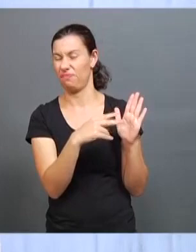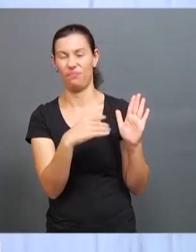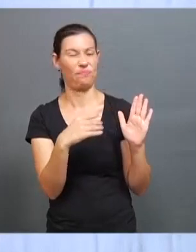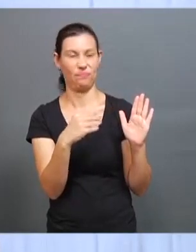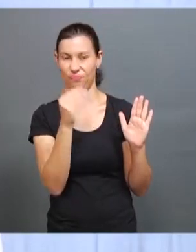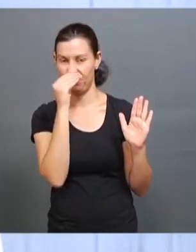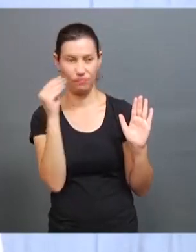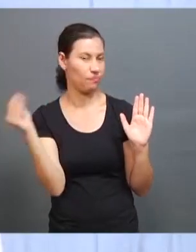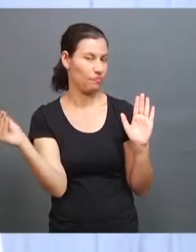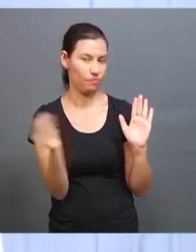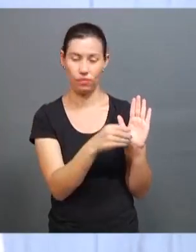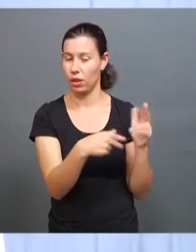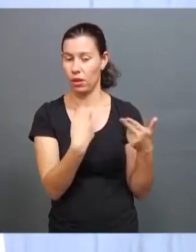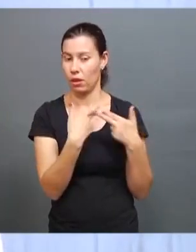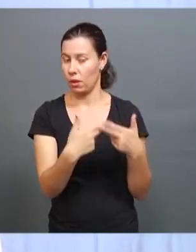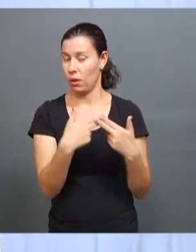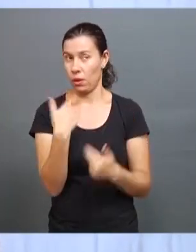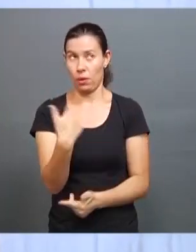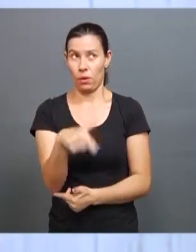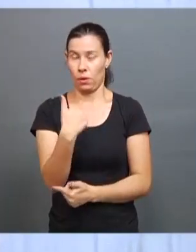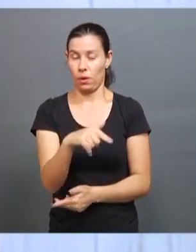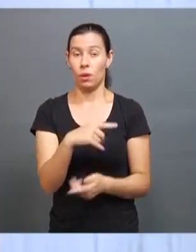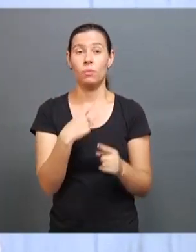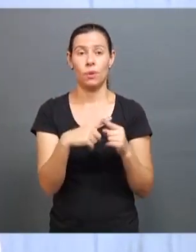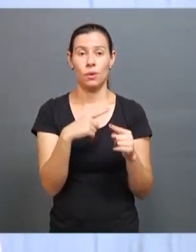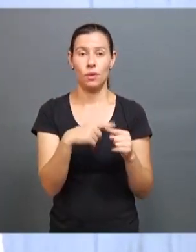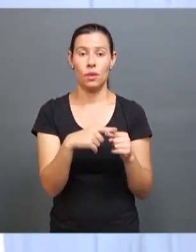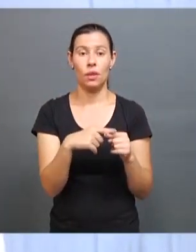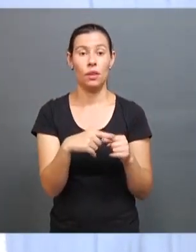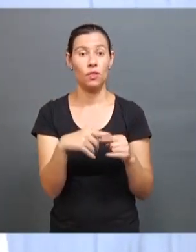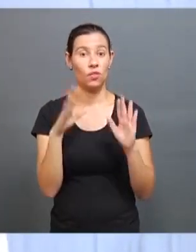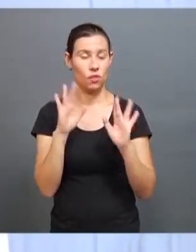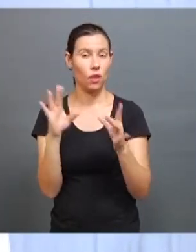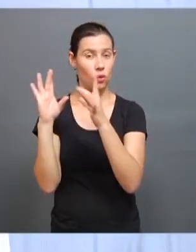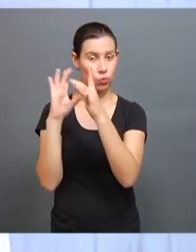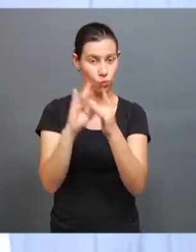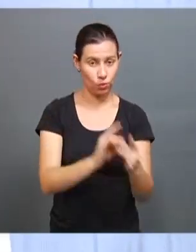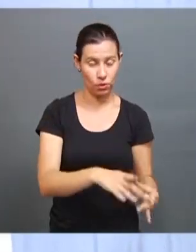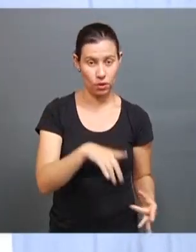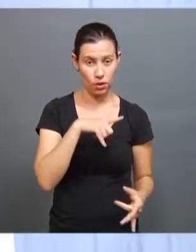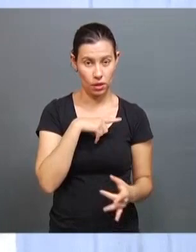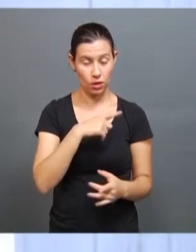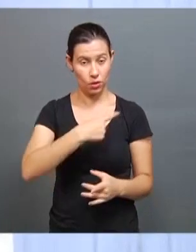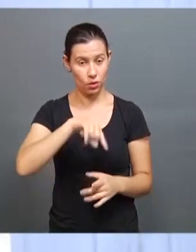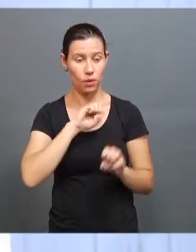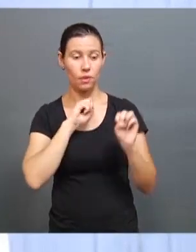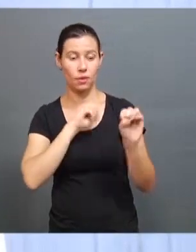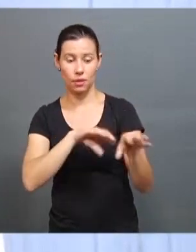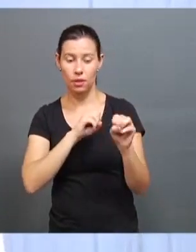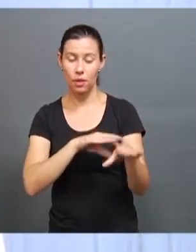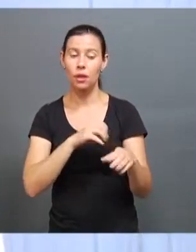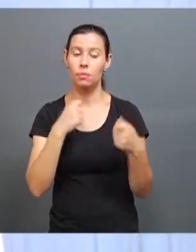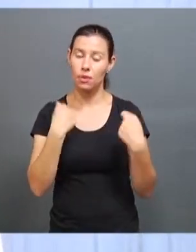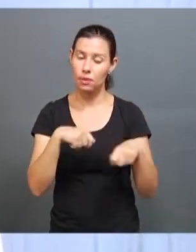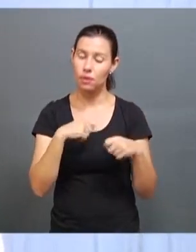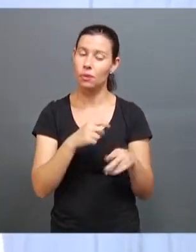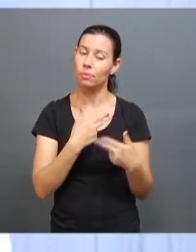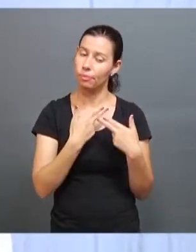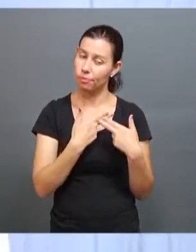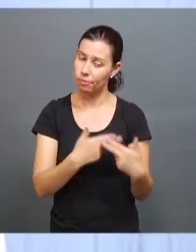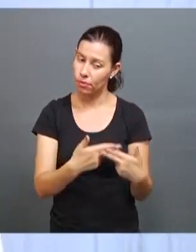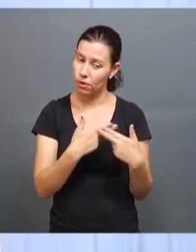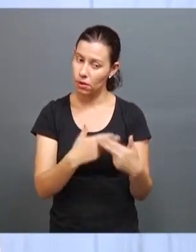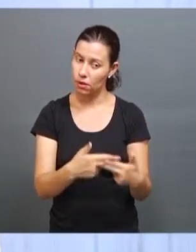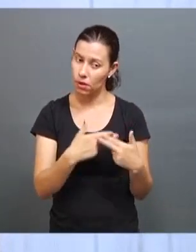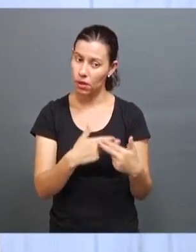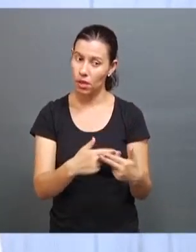propaganda. Porque ela nasceu nisso, ela nasceu nesse contexto, né? E até isso a gente tem que ensinar para essa nova geração, que é preciso ter paciência, não